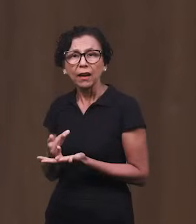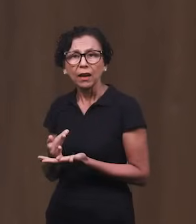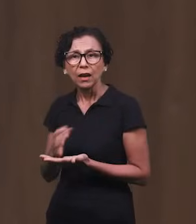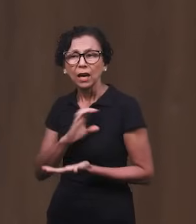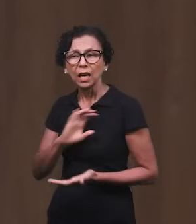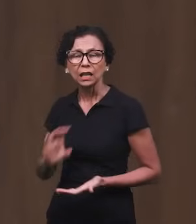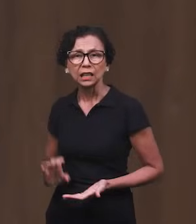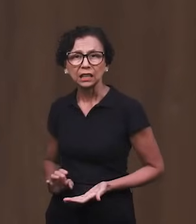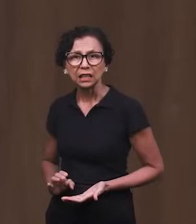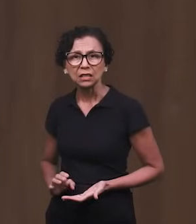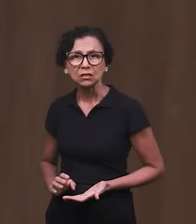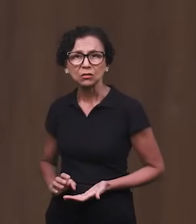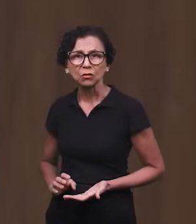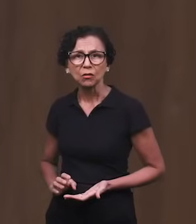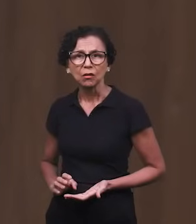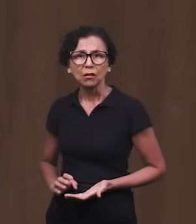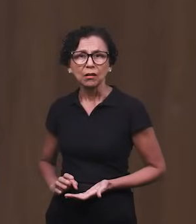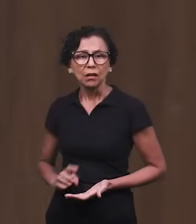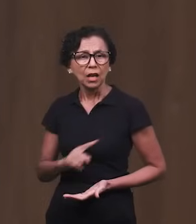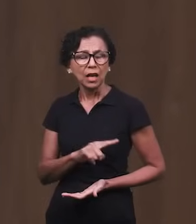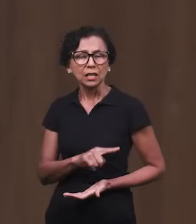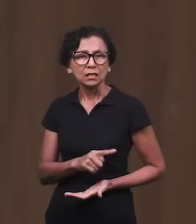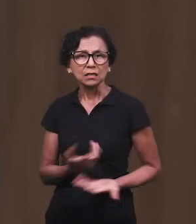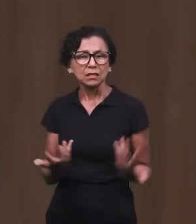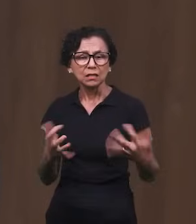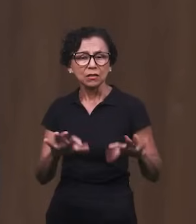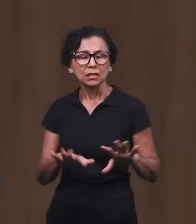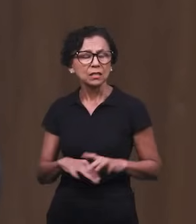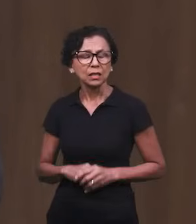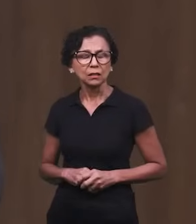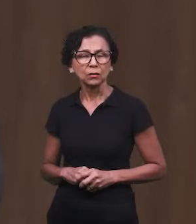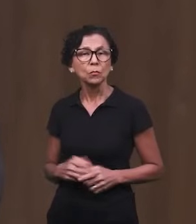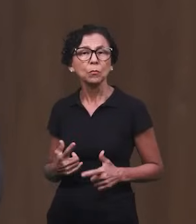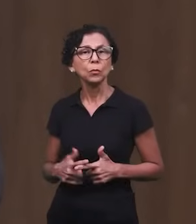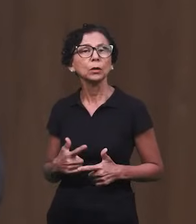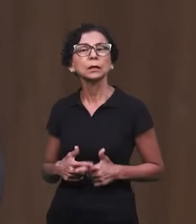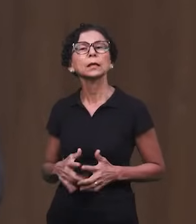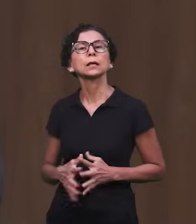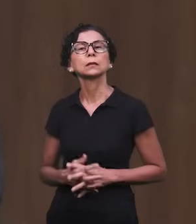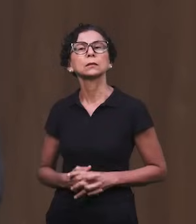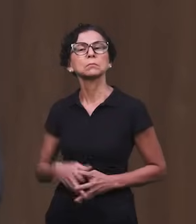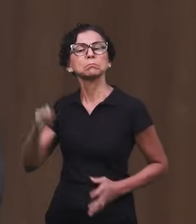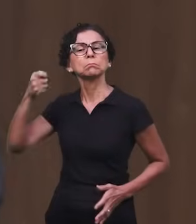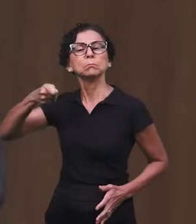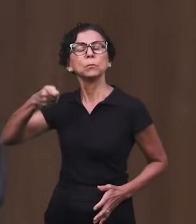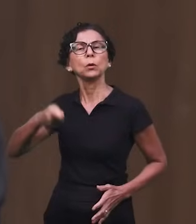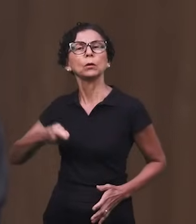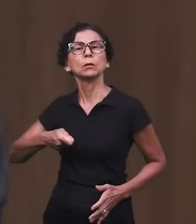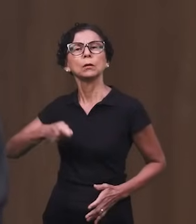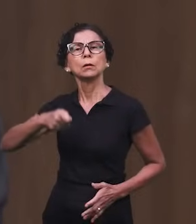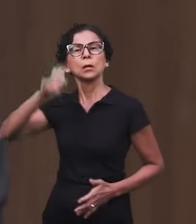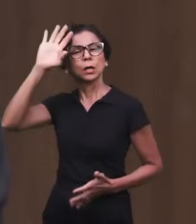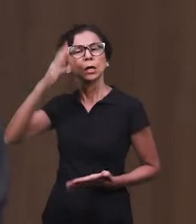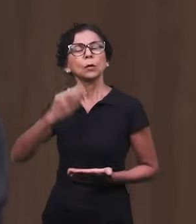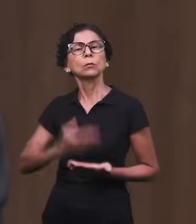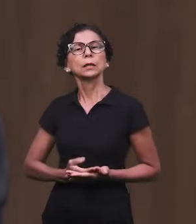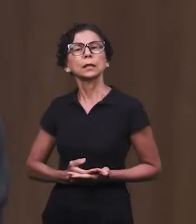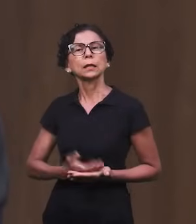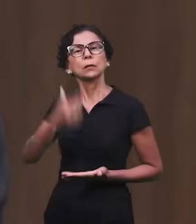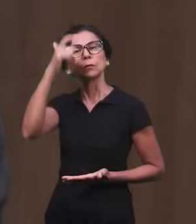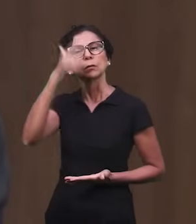seja aceita? Não, nós devemos até ser altivos em relação a isso. Não, eu creio, eu sou